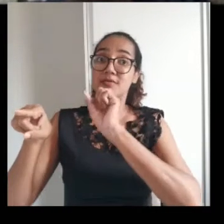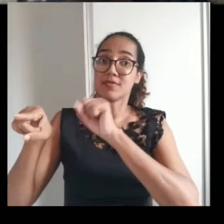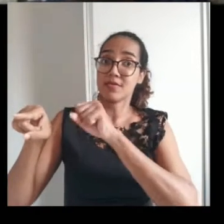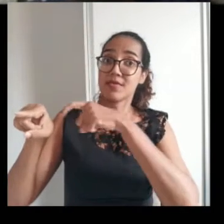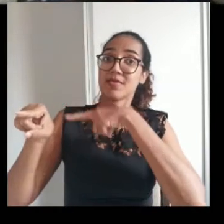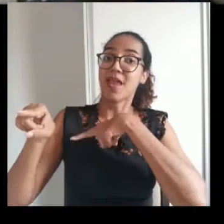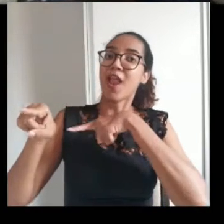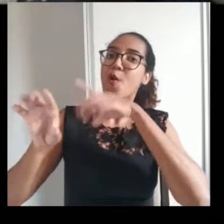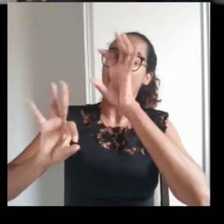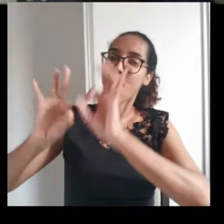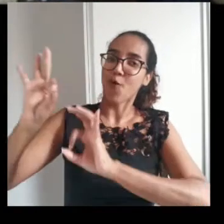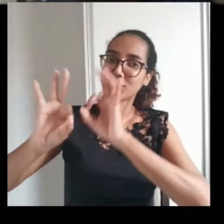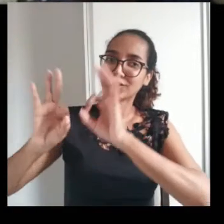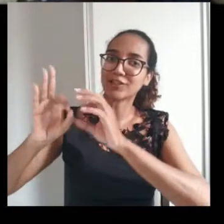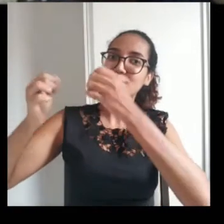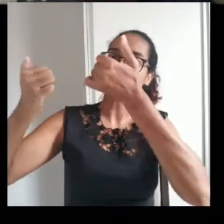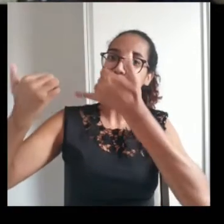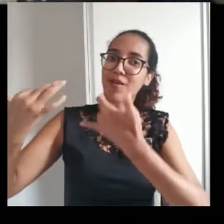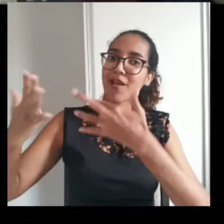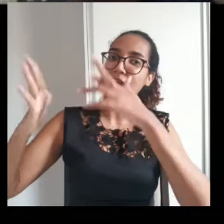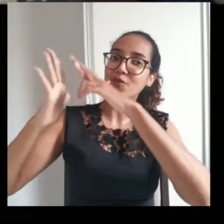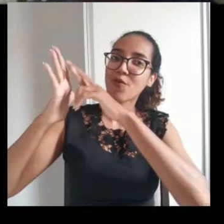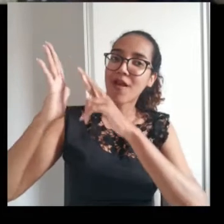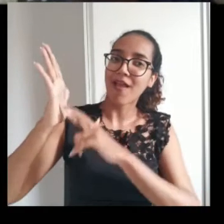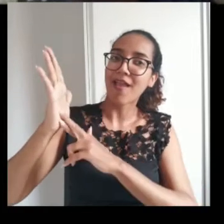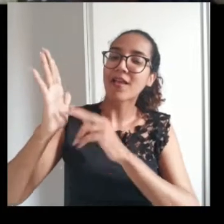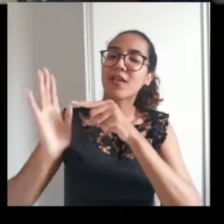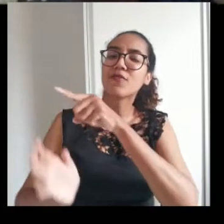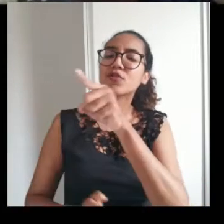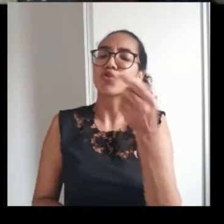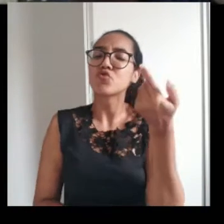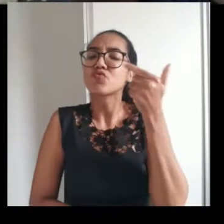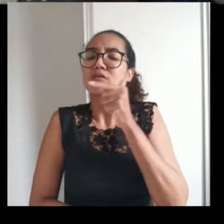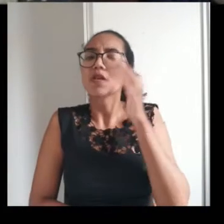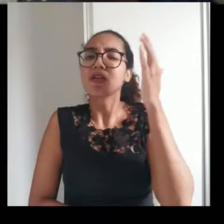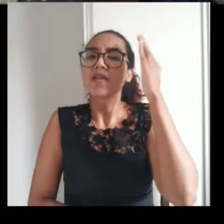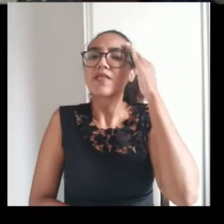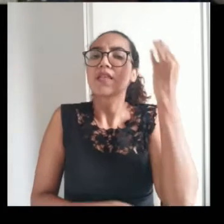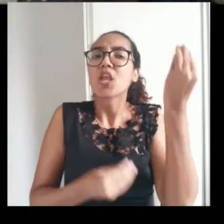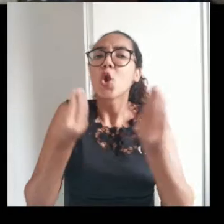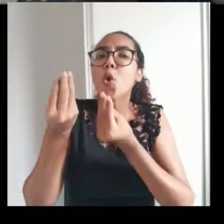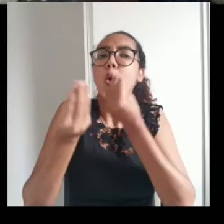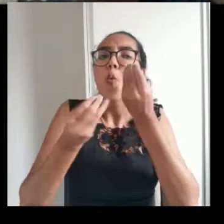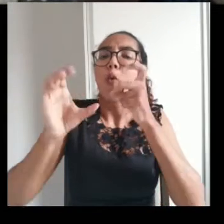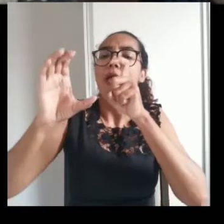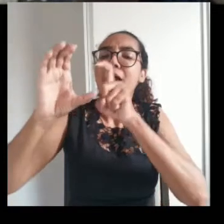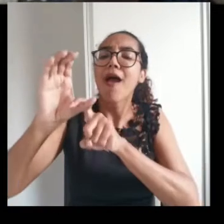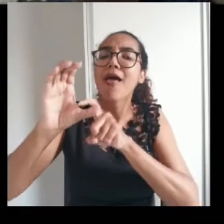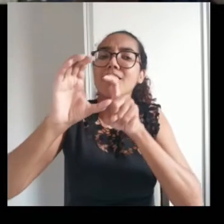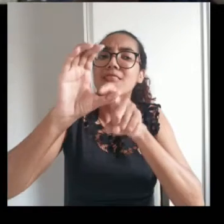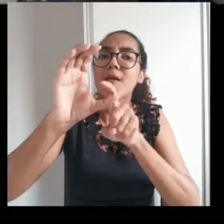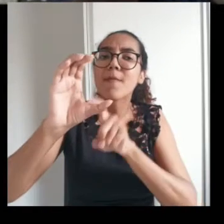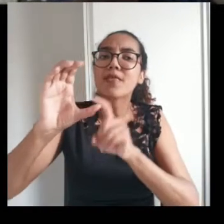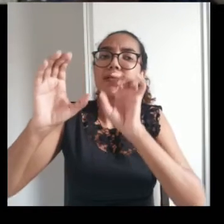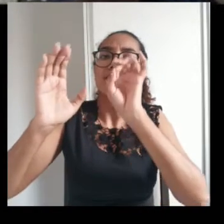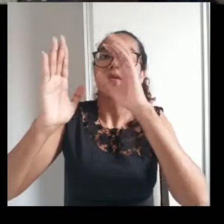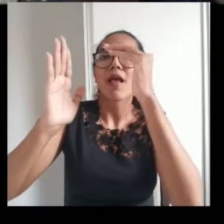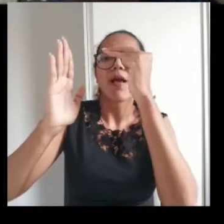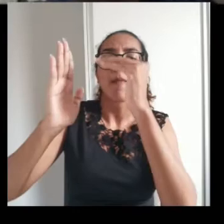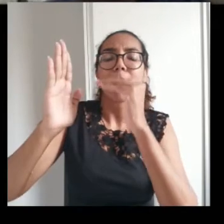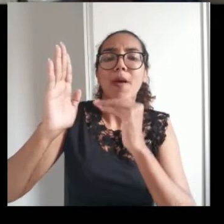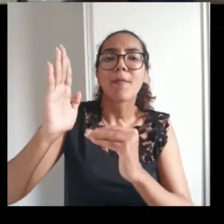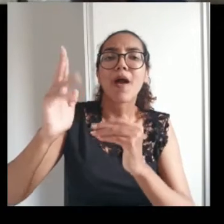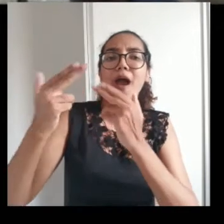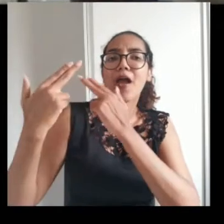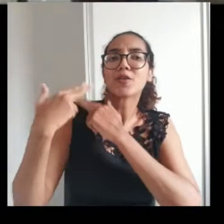consegue, de certa forma, entender as dependências e responsabilidades de cada parte, né? Então, veja